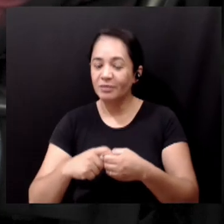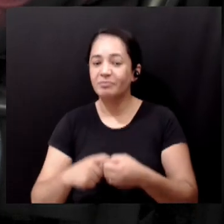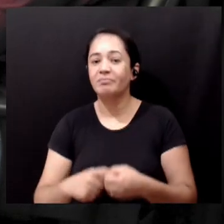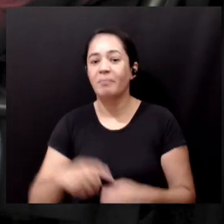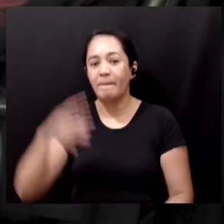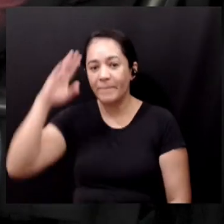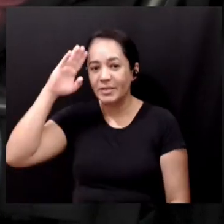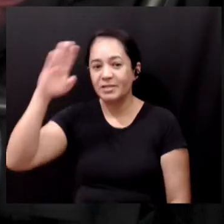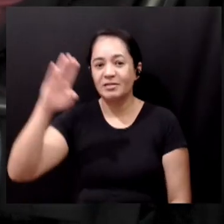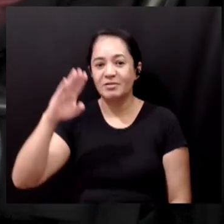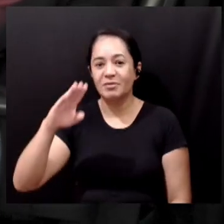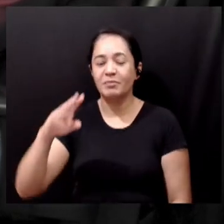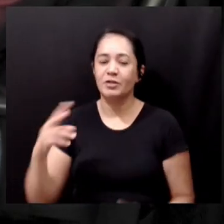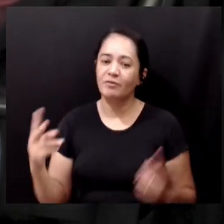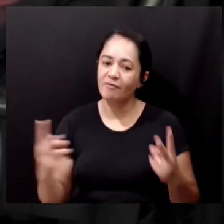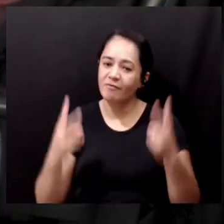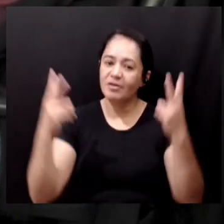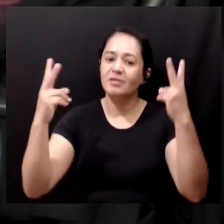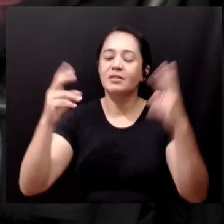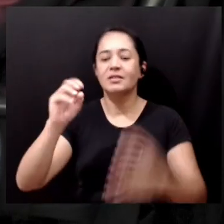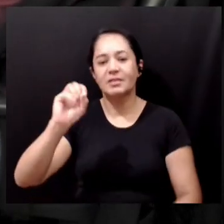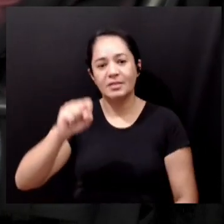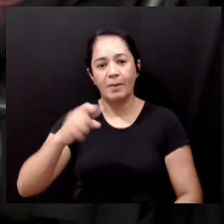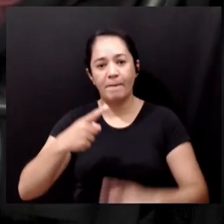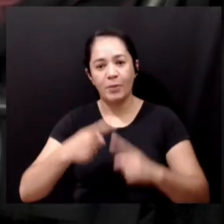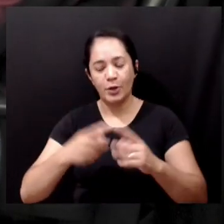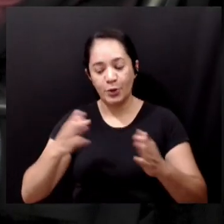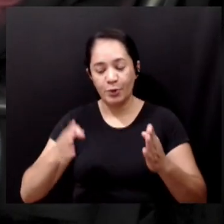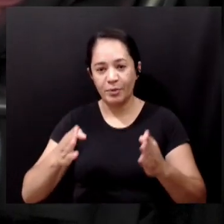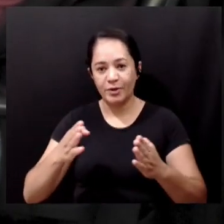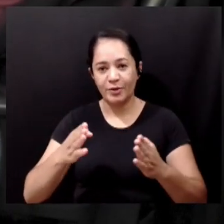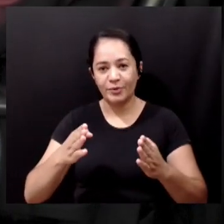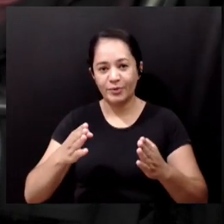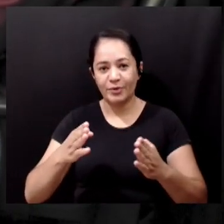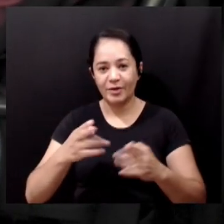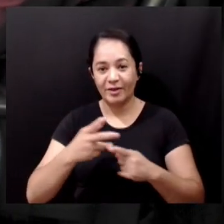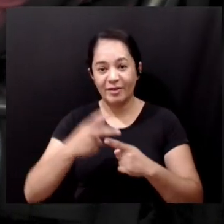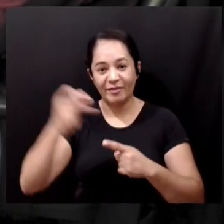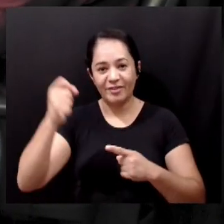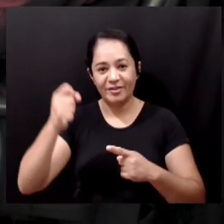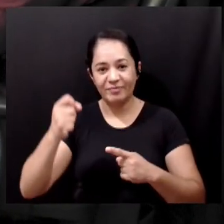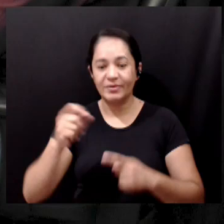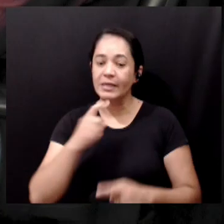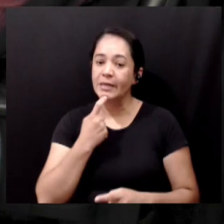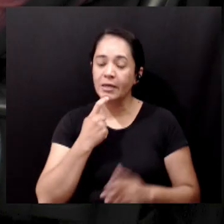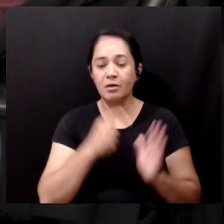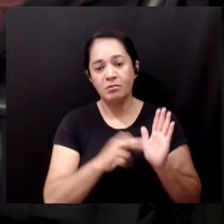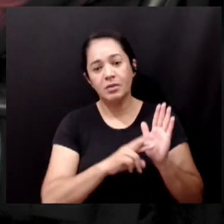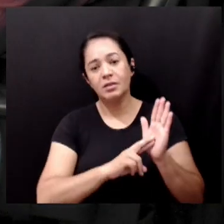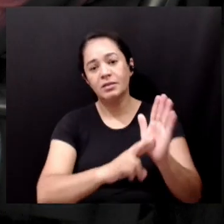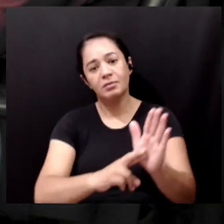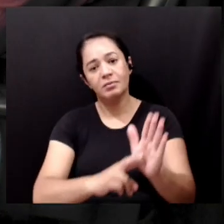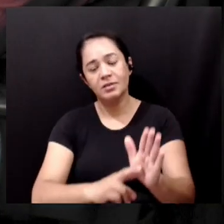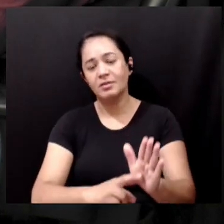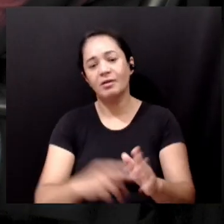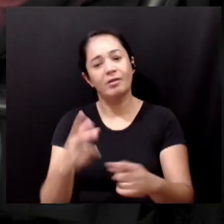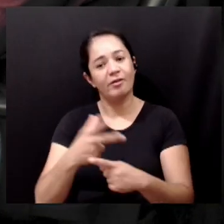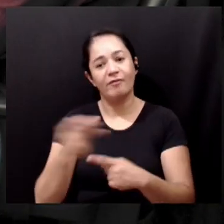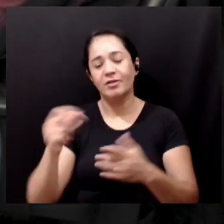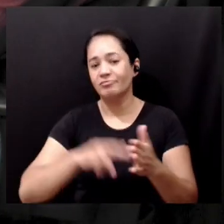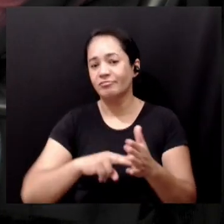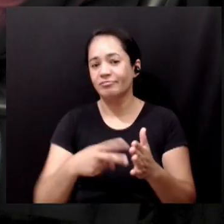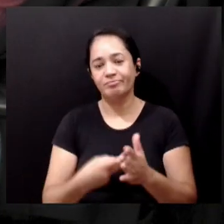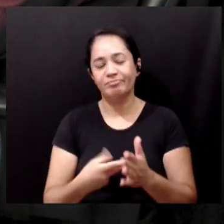de todas as Sim. partidas, porque quando ganha, a gente Campinas também ganha. também ganha. O A gente Campineiro também ganha. ganha. Eu acho que isso é legal. É isso